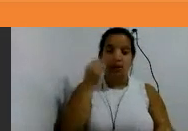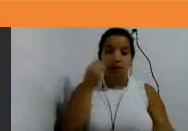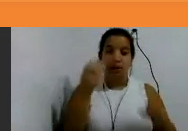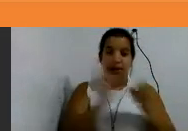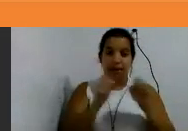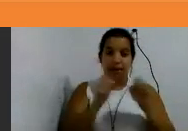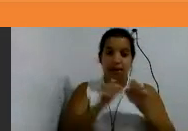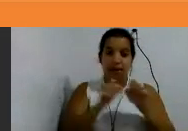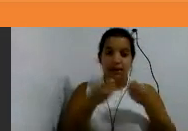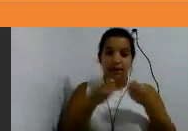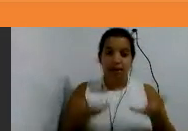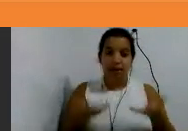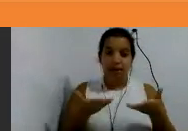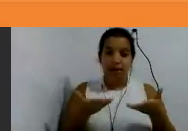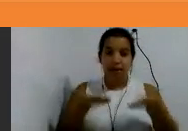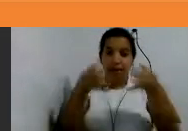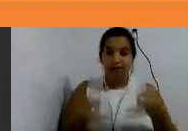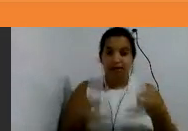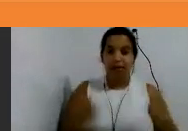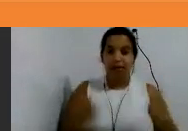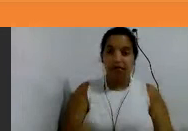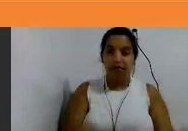empregar para confirmar esse quadro?